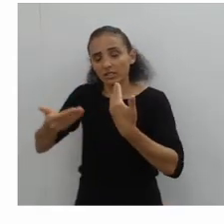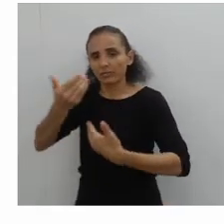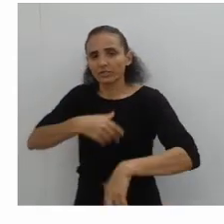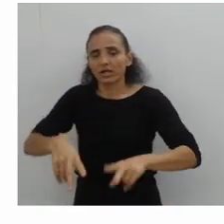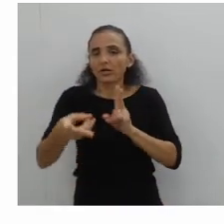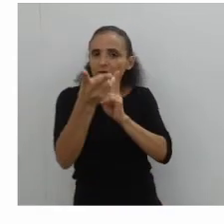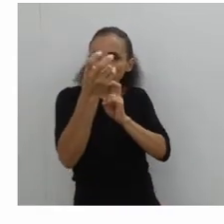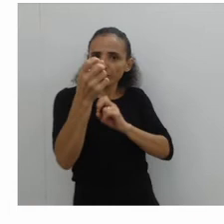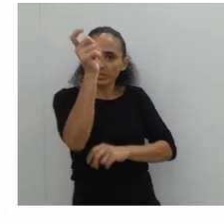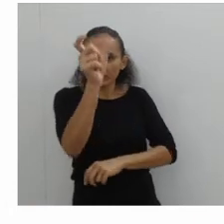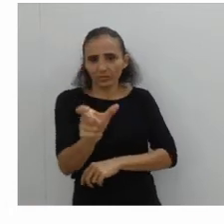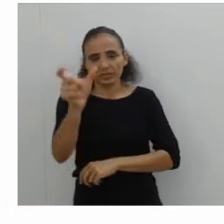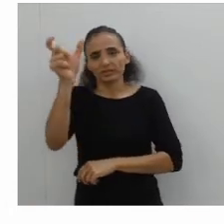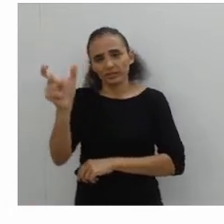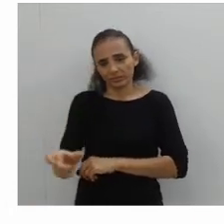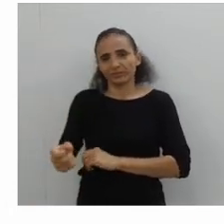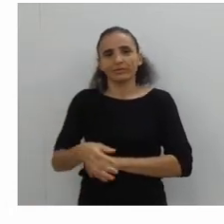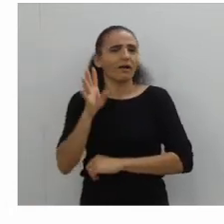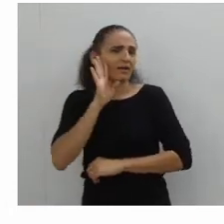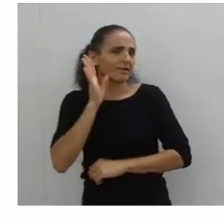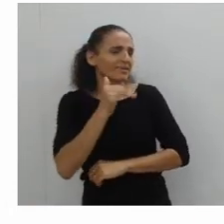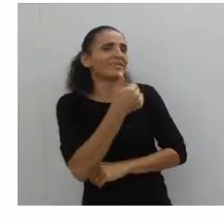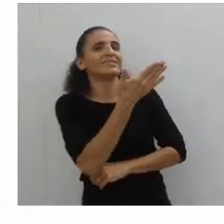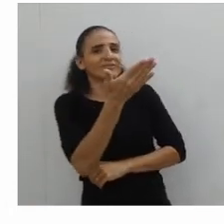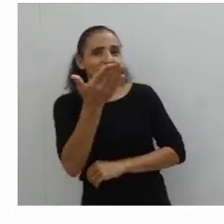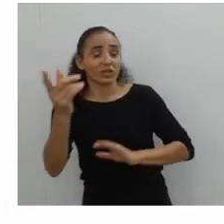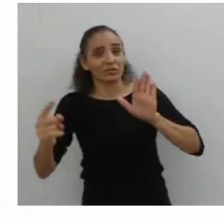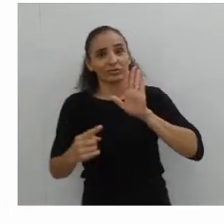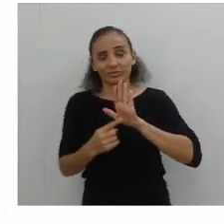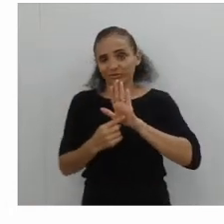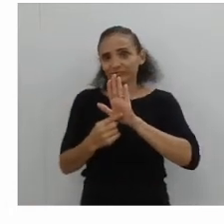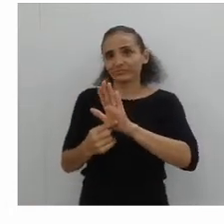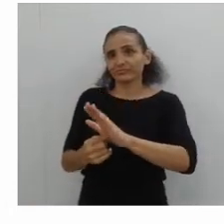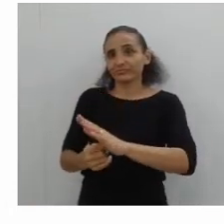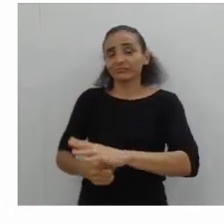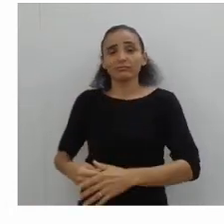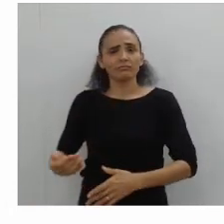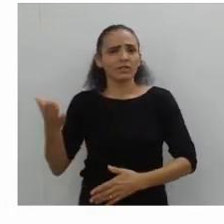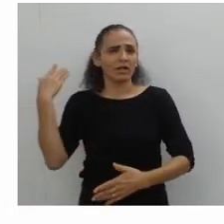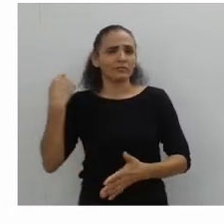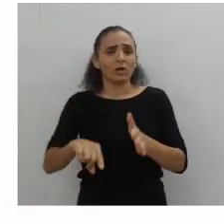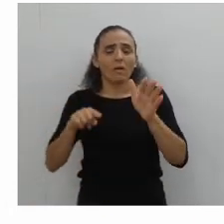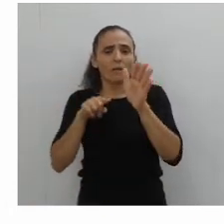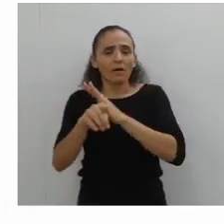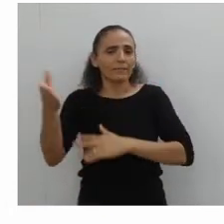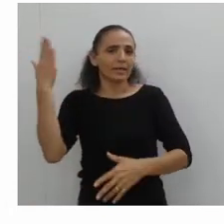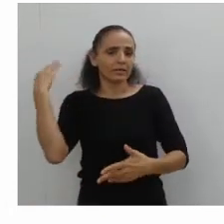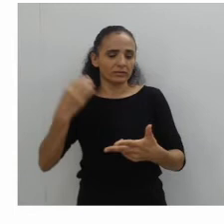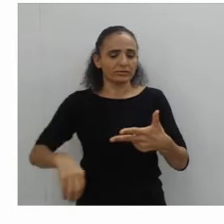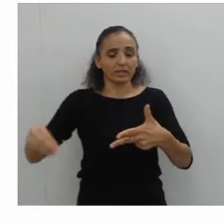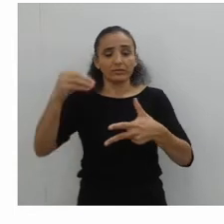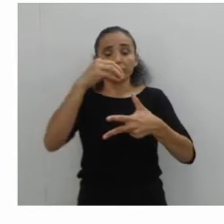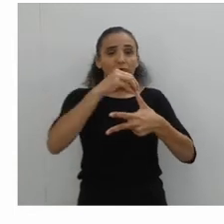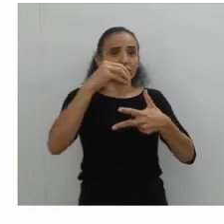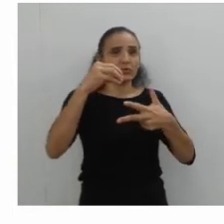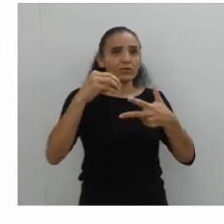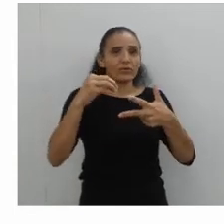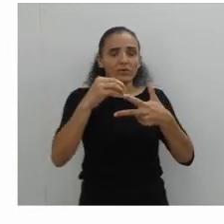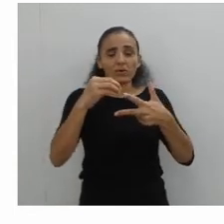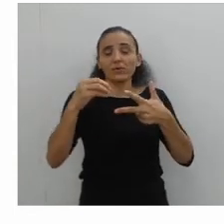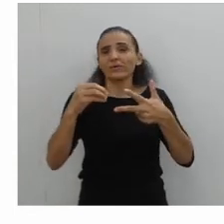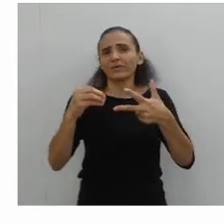enxergar o outro. Beleza? Galera, eu trouxe para vocês uma questão super rápida para a gente fazer, tá bom? Vê